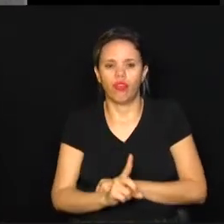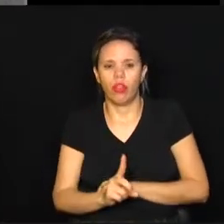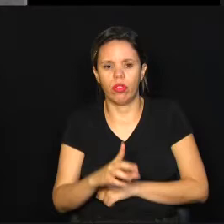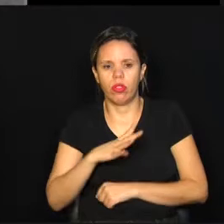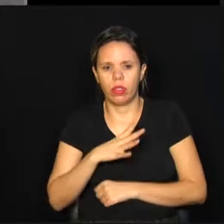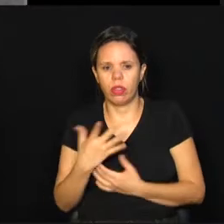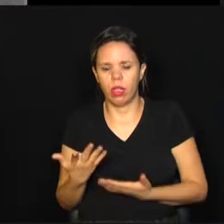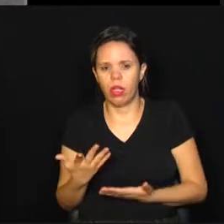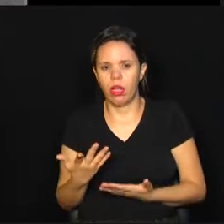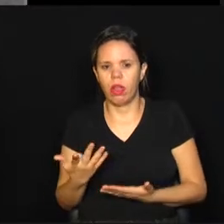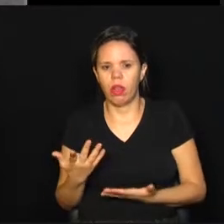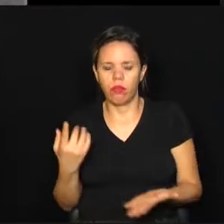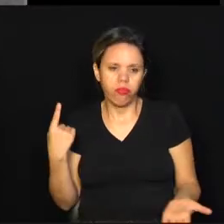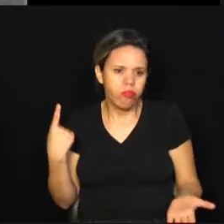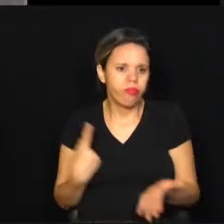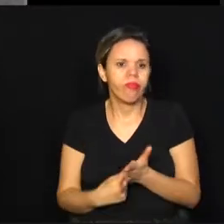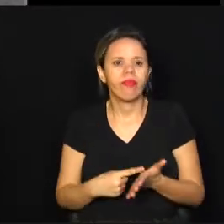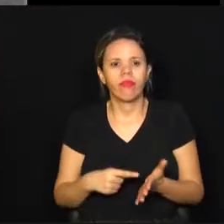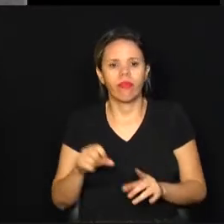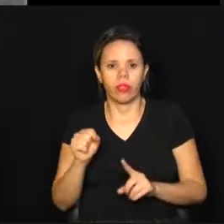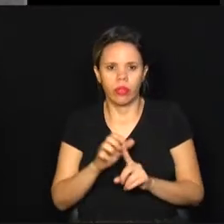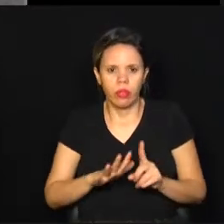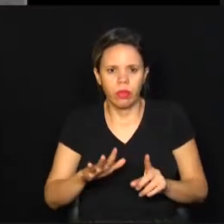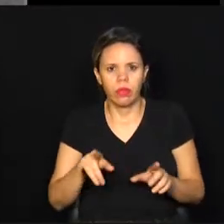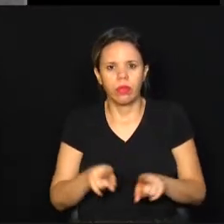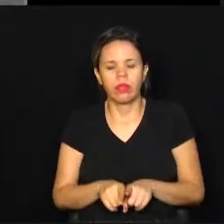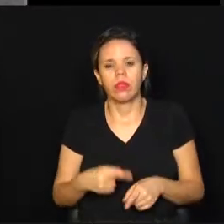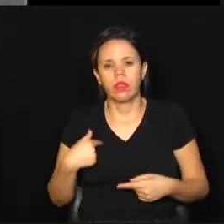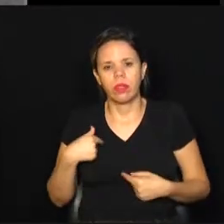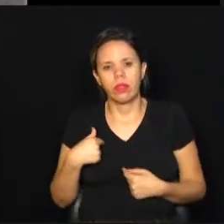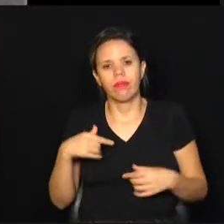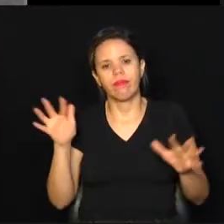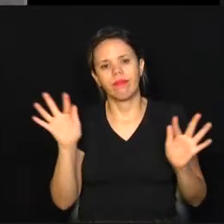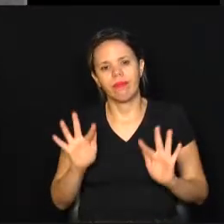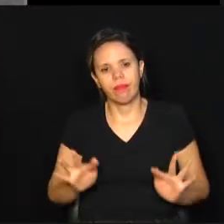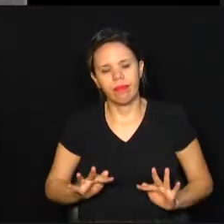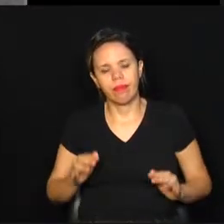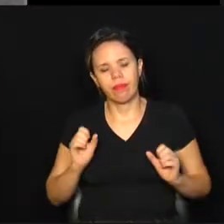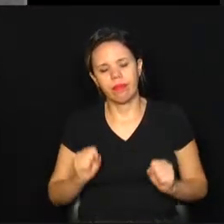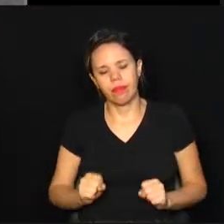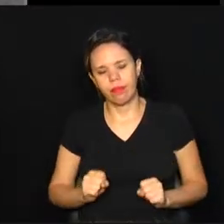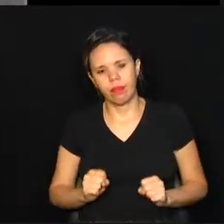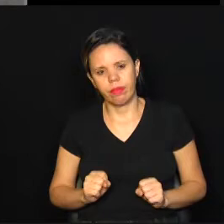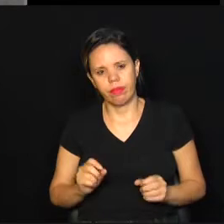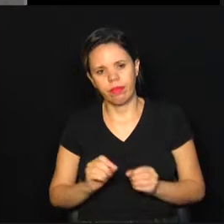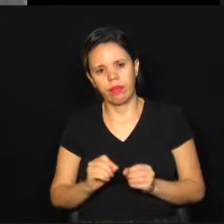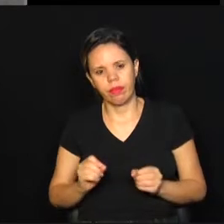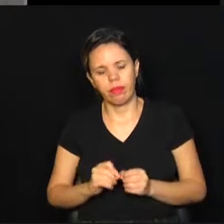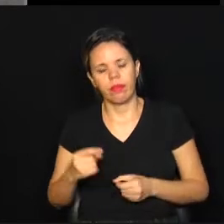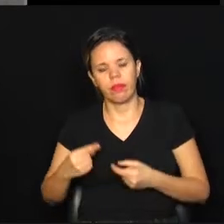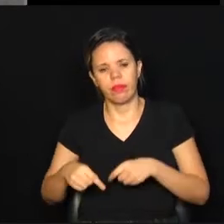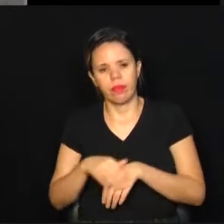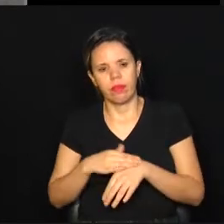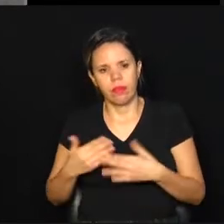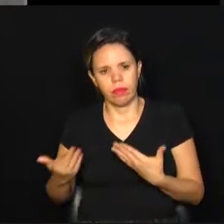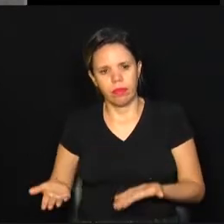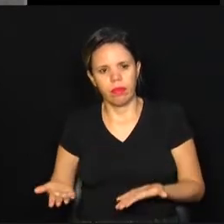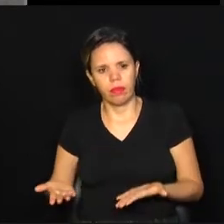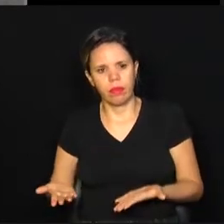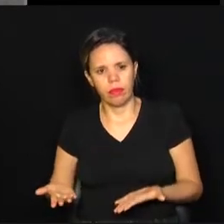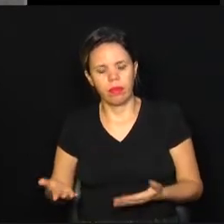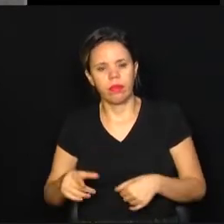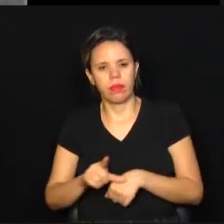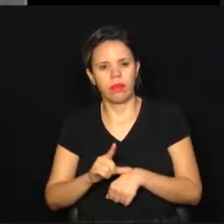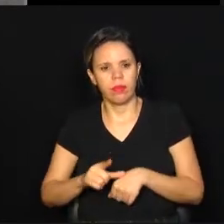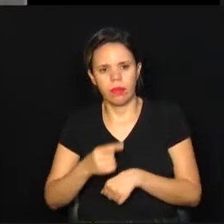é um pacto, né? Ele é um pacto social. E eu fico muito feliz de poder estar fazendo esse debate no